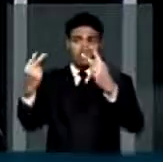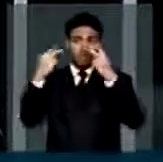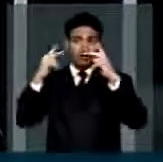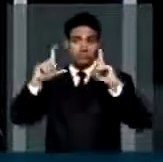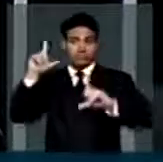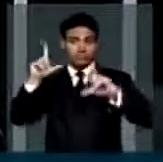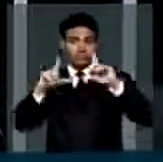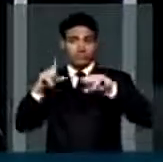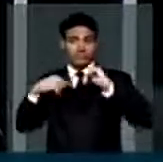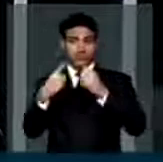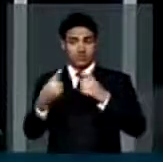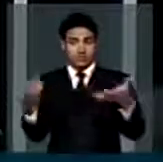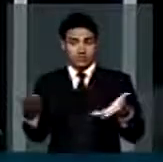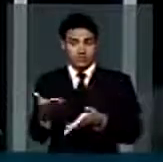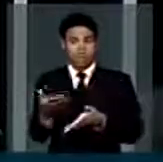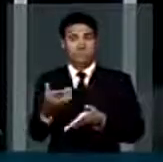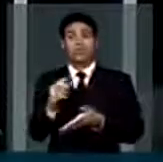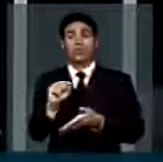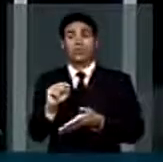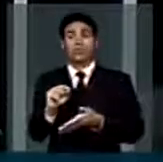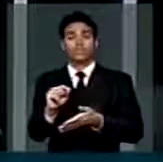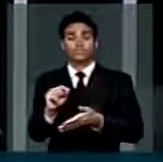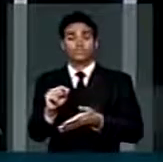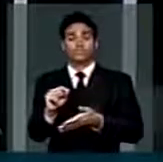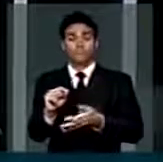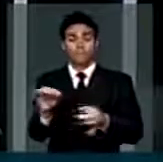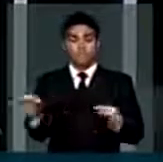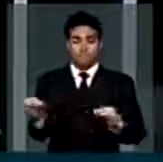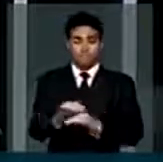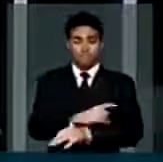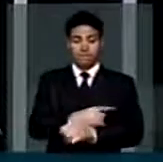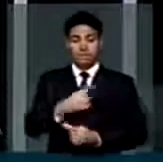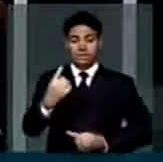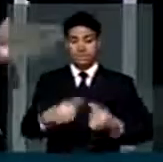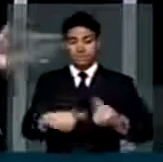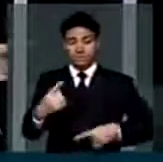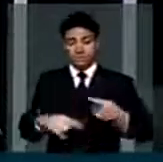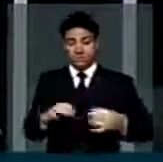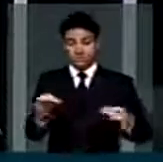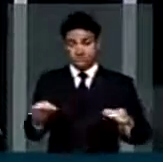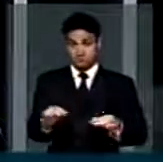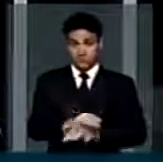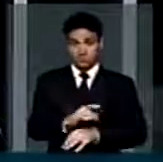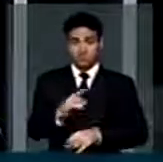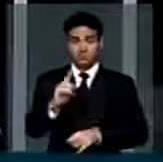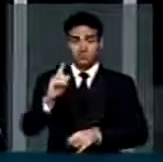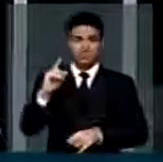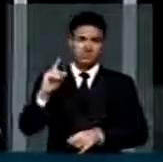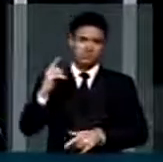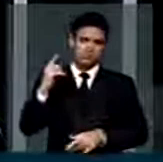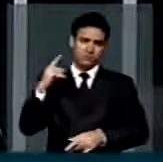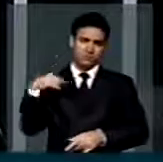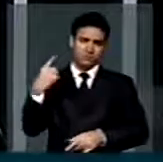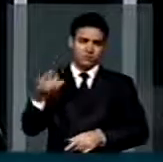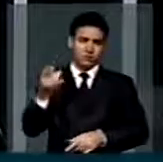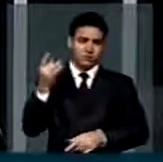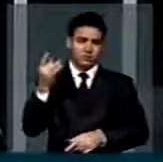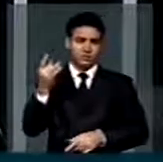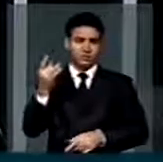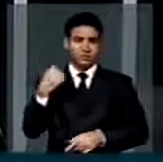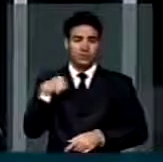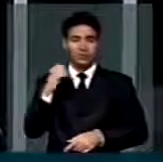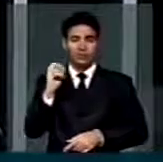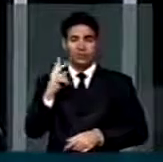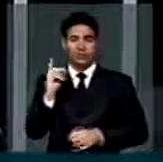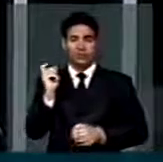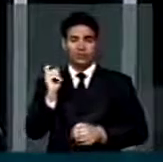sessão, que logo após esse debate, numa outra oportunidade, mais tarde, eu